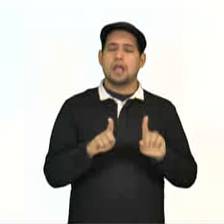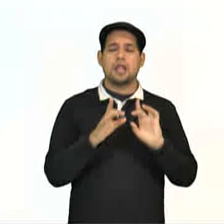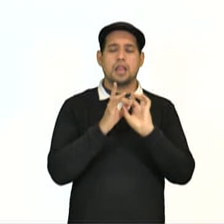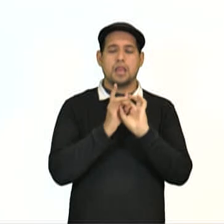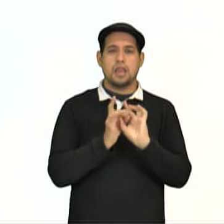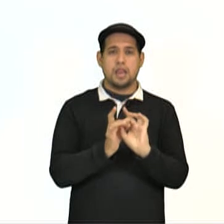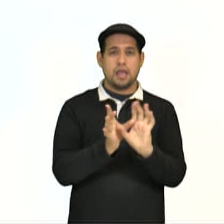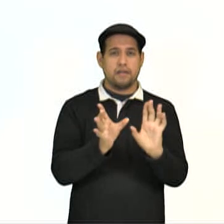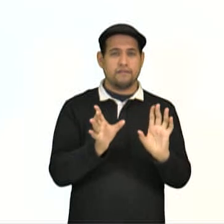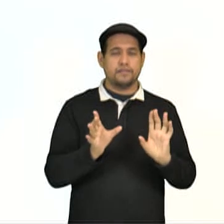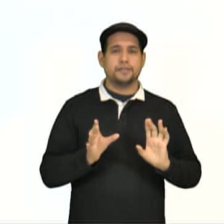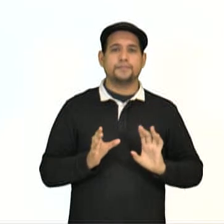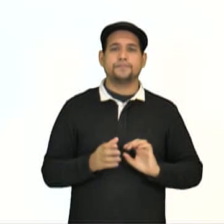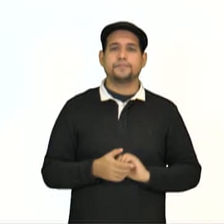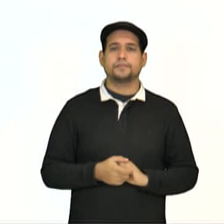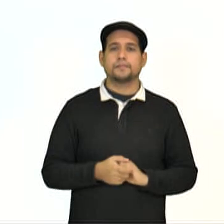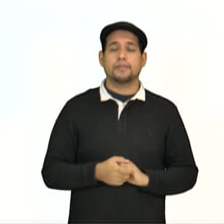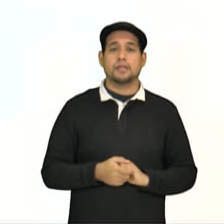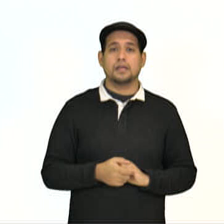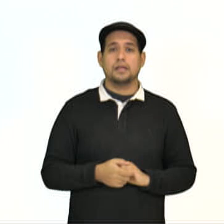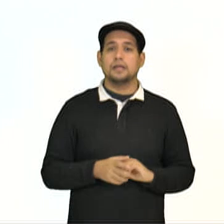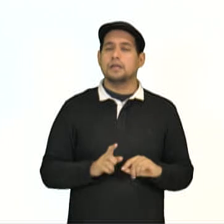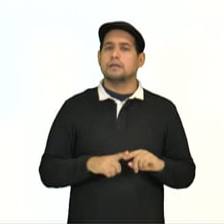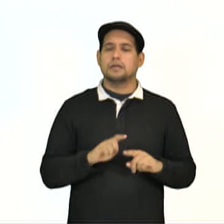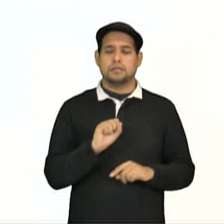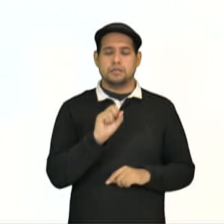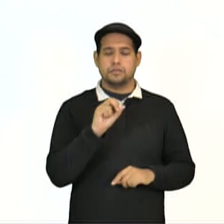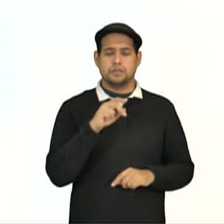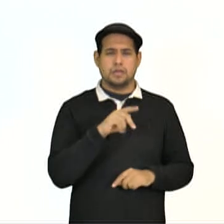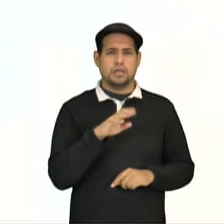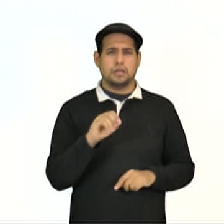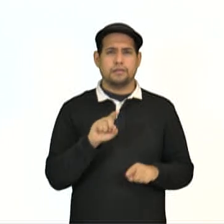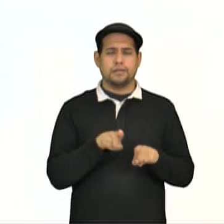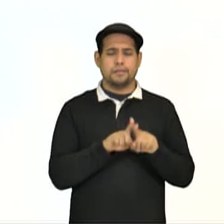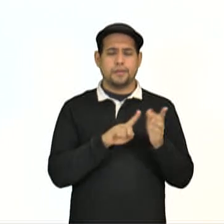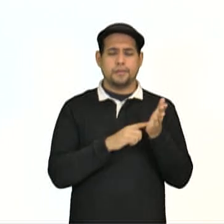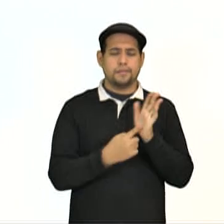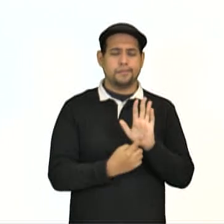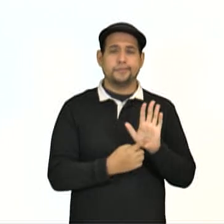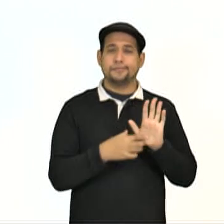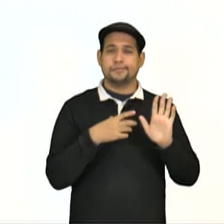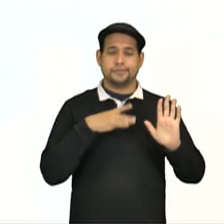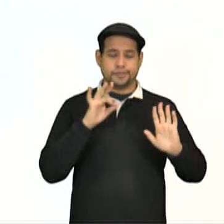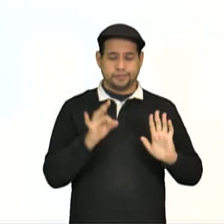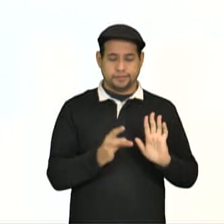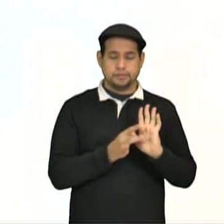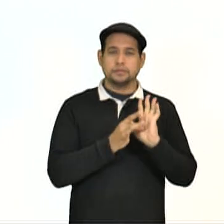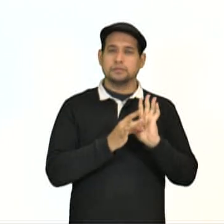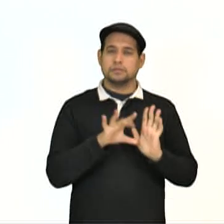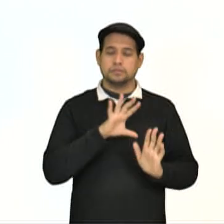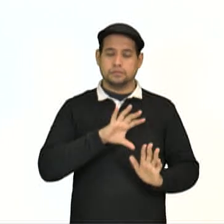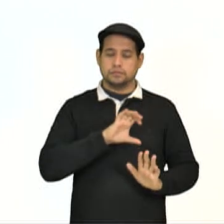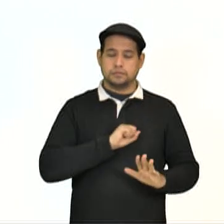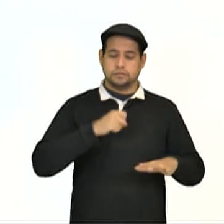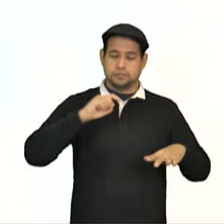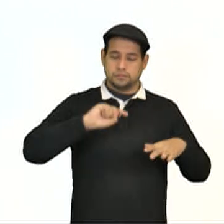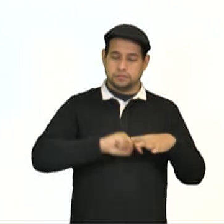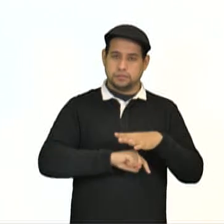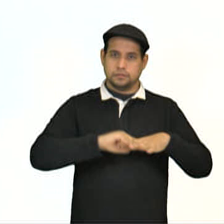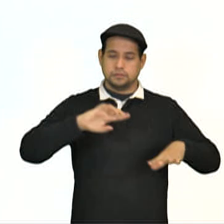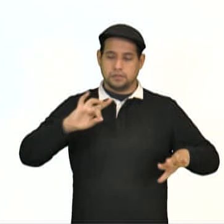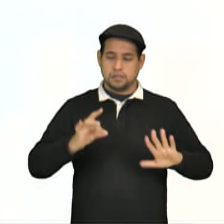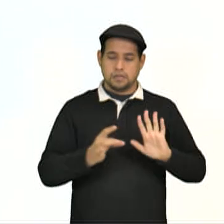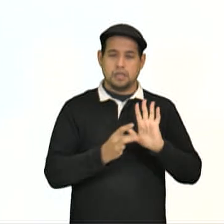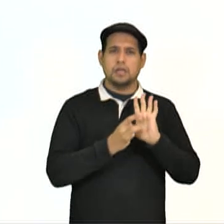livre. E a terceira aqui, o soneto, além de apresentar uma forma fixa de um amor profundo e